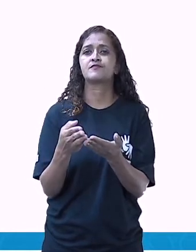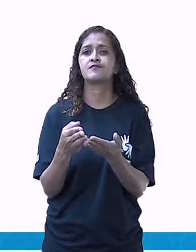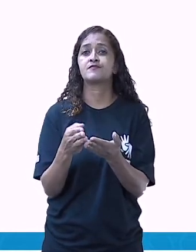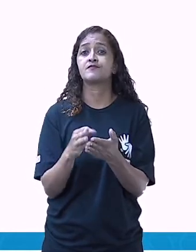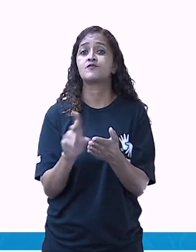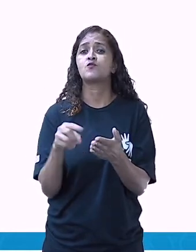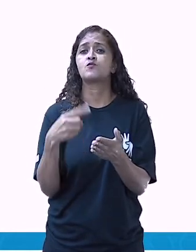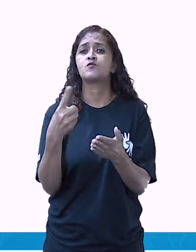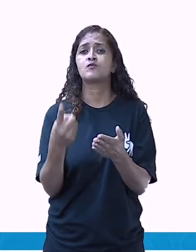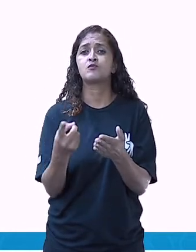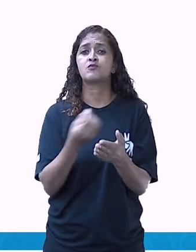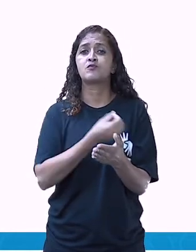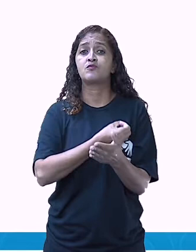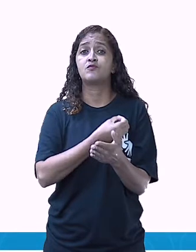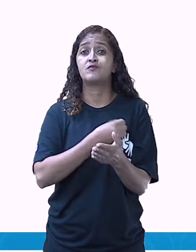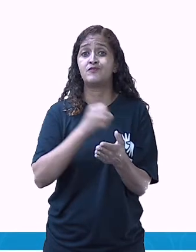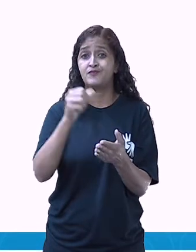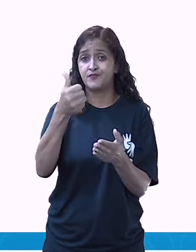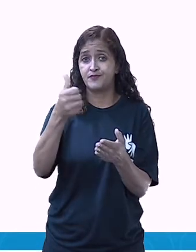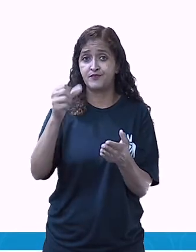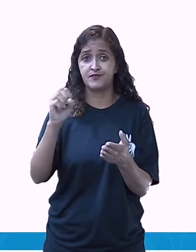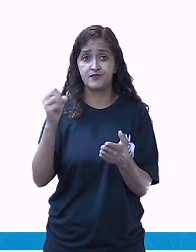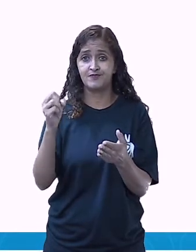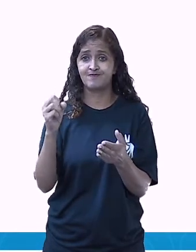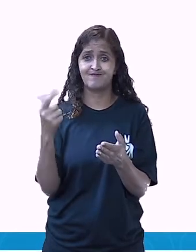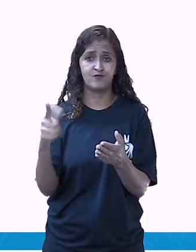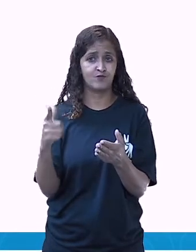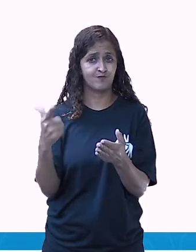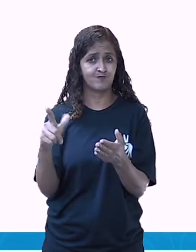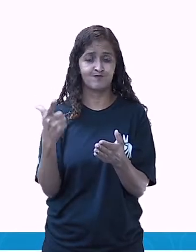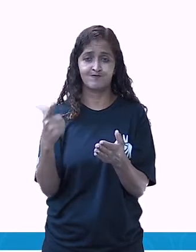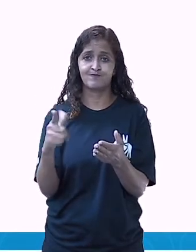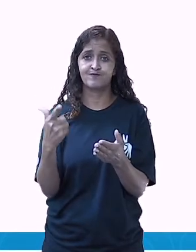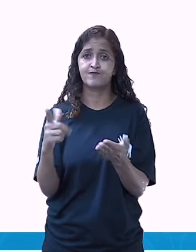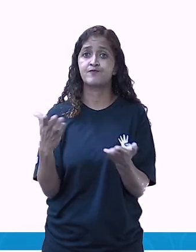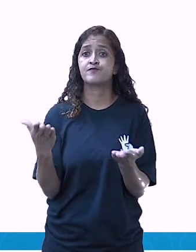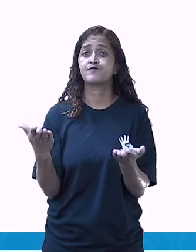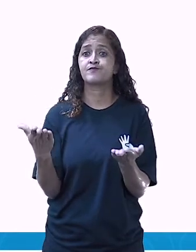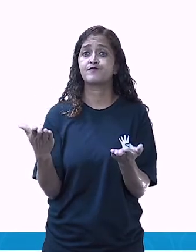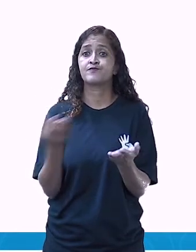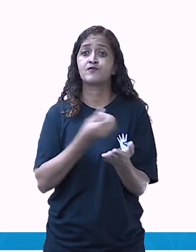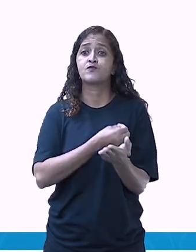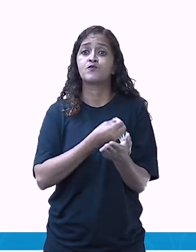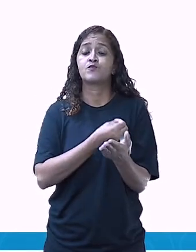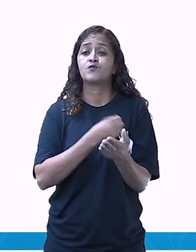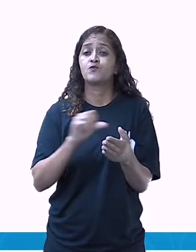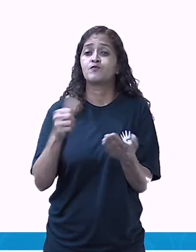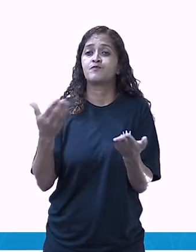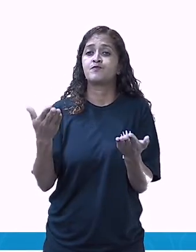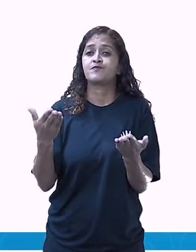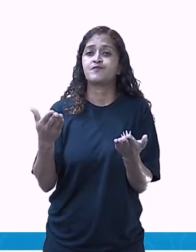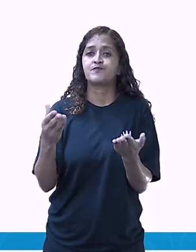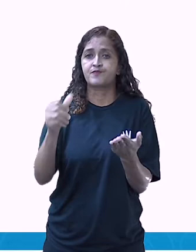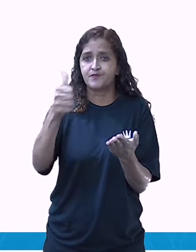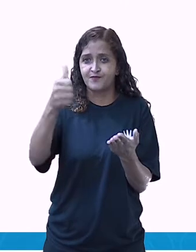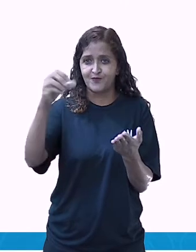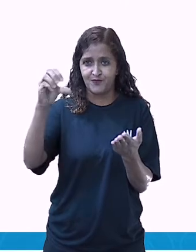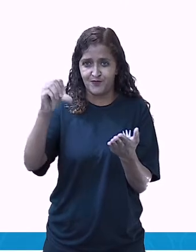O próximo número seria o 18, mas não tem 18. Mas tem 19.